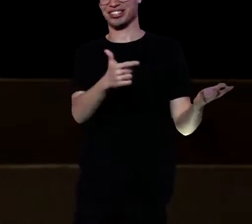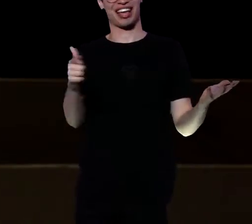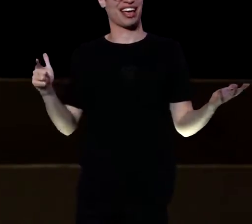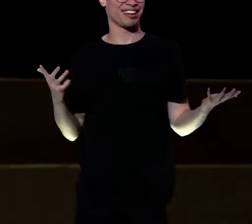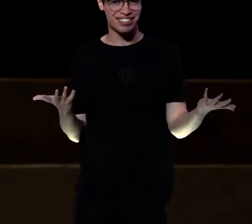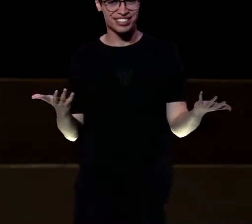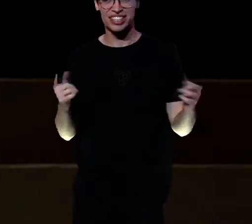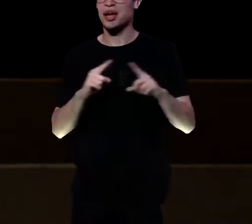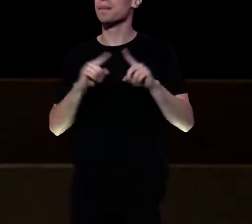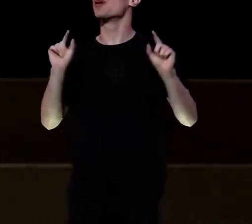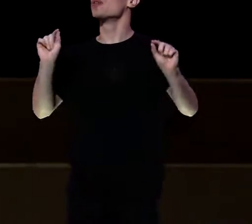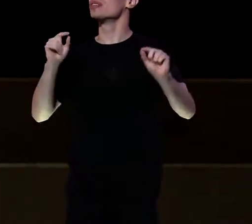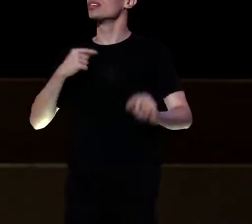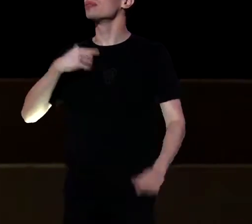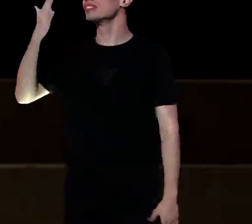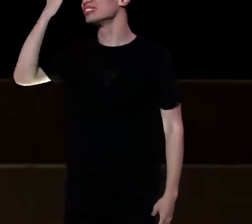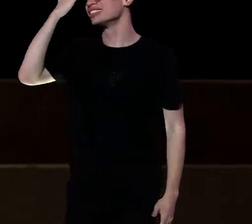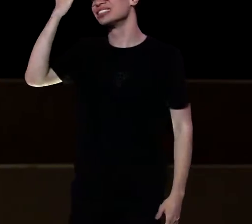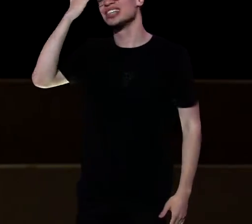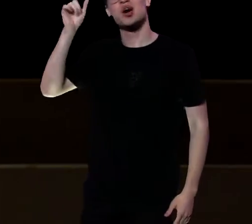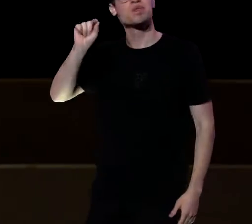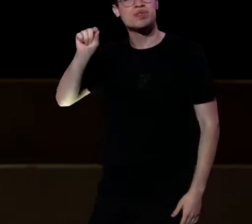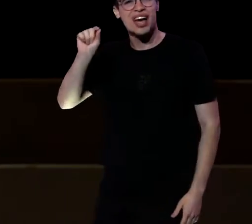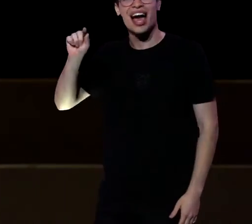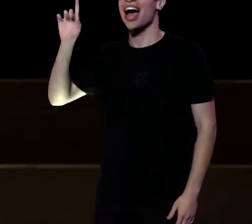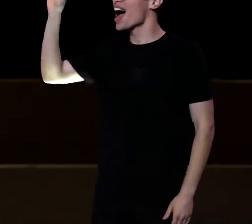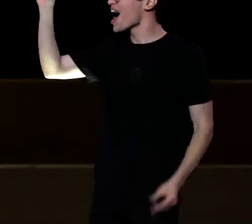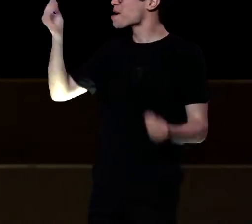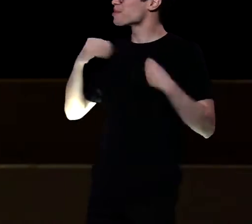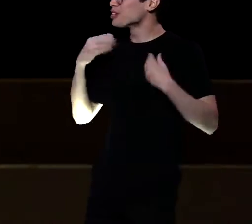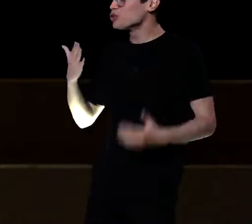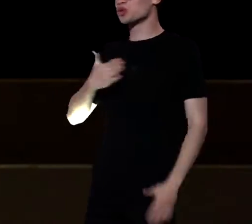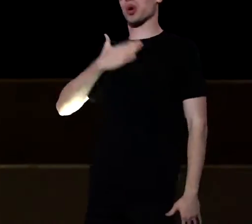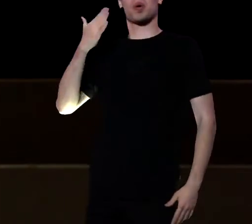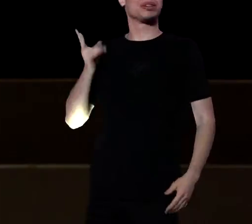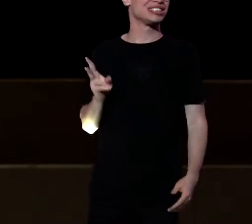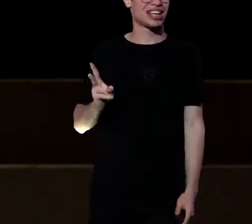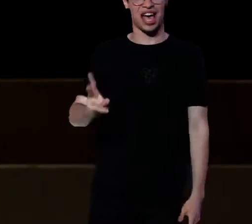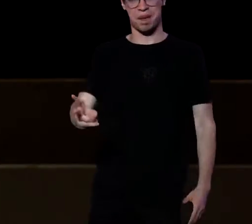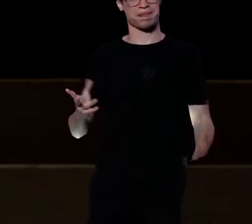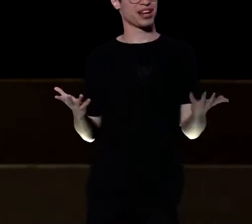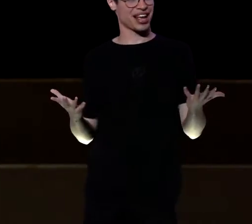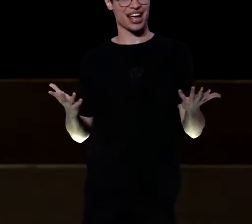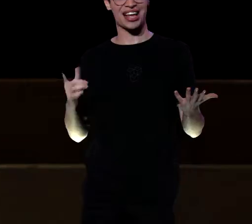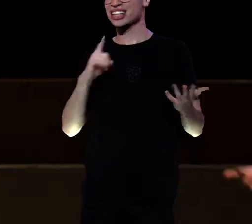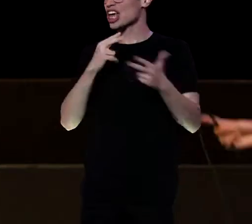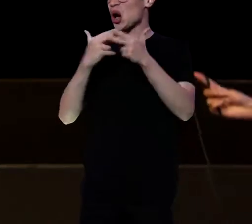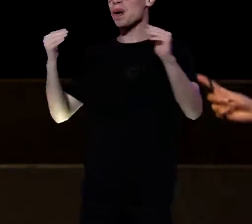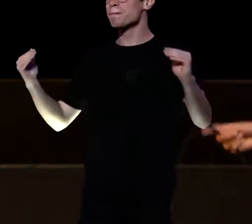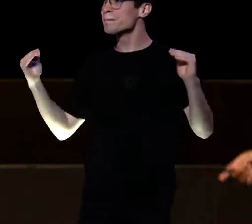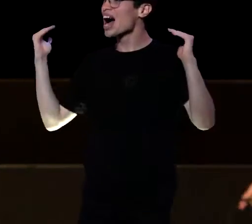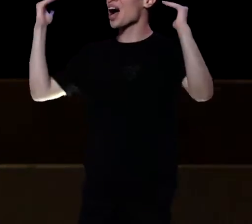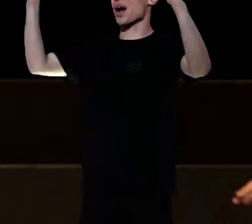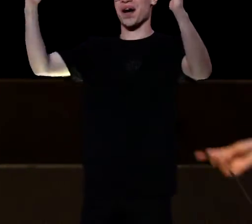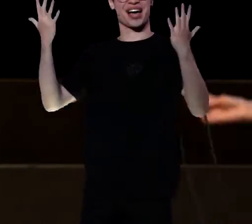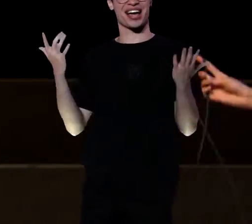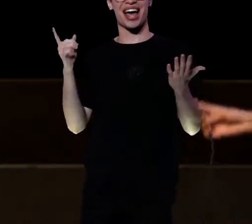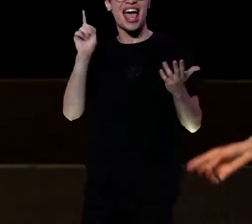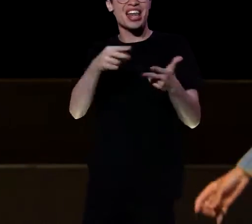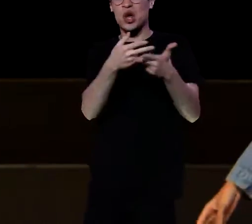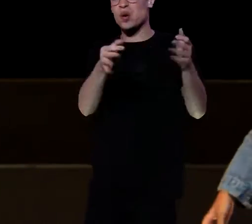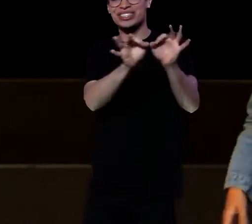Mas o que a gente sabe é que Deus continua nos surpreendendo, a gente continua vivendo coisas maiores, nas pequenas coisas, como eu